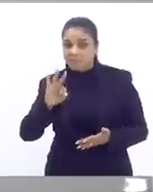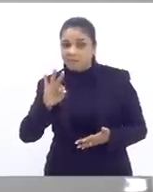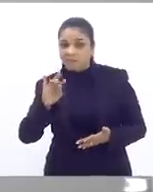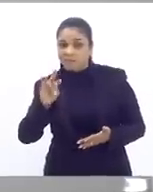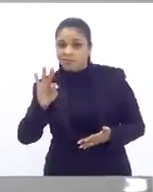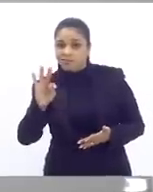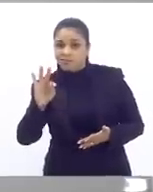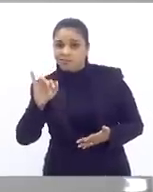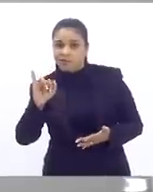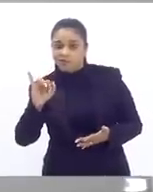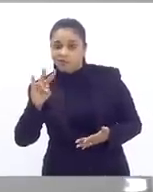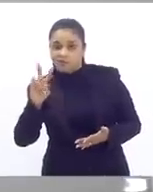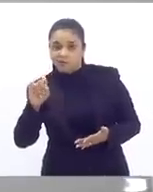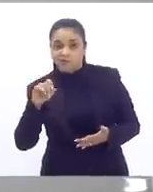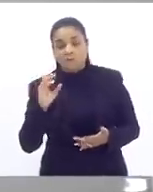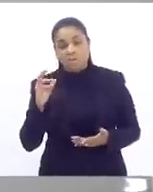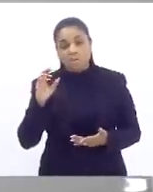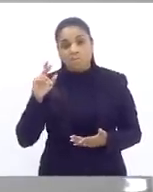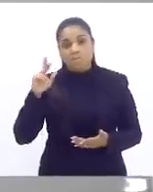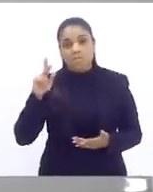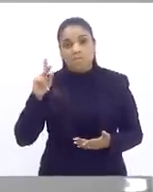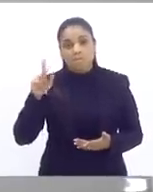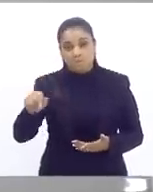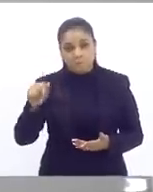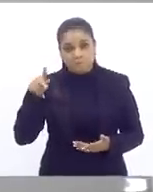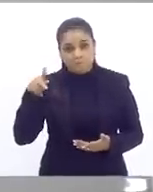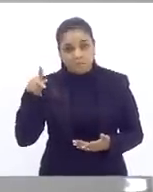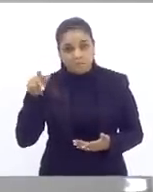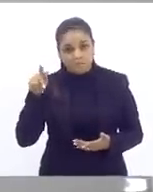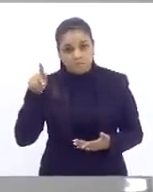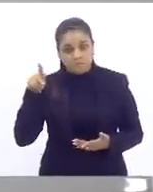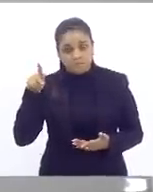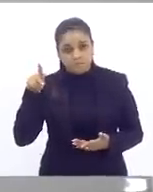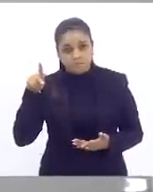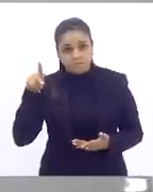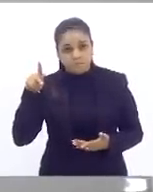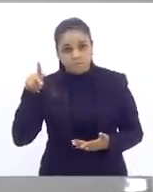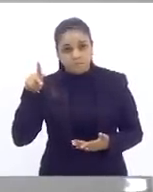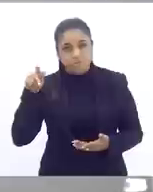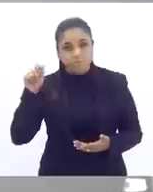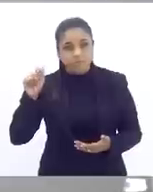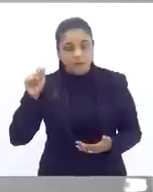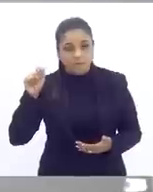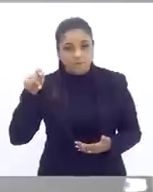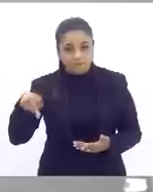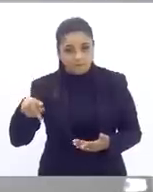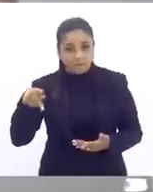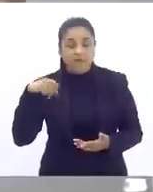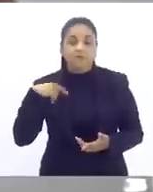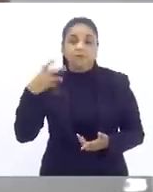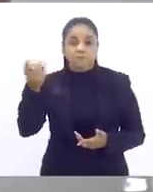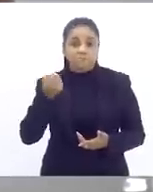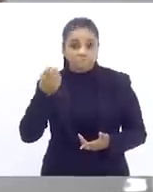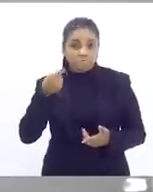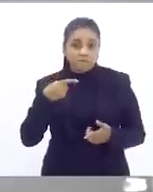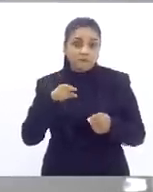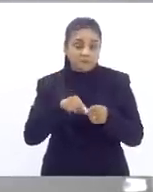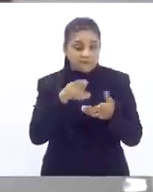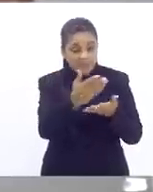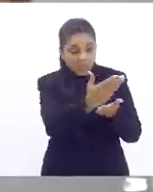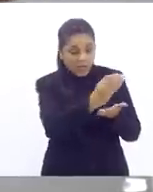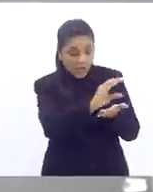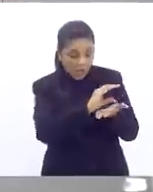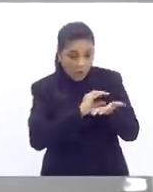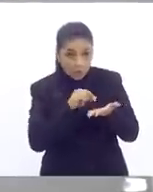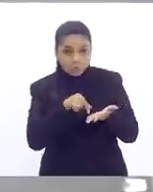vão funcionamento do INSS Então se precisar recursos para o sistema não há nem que se